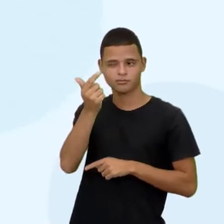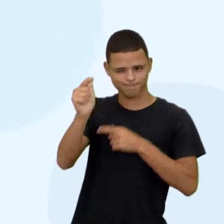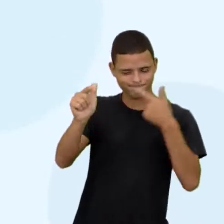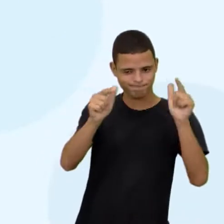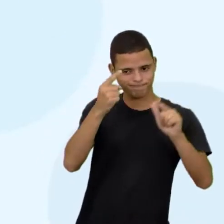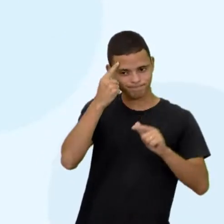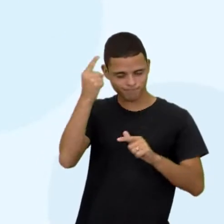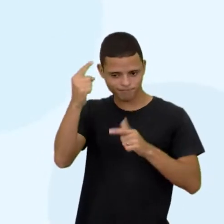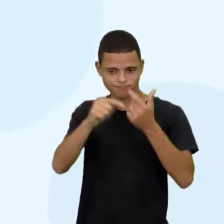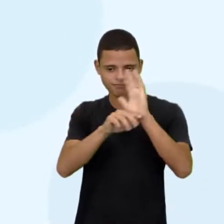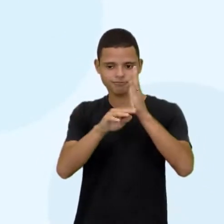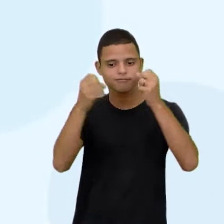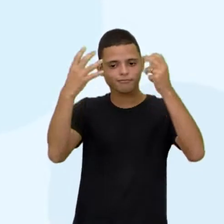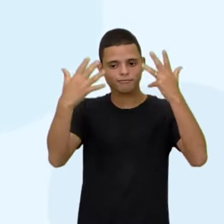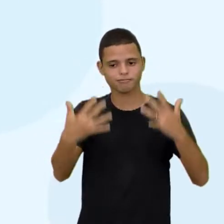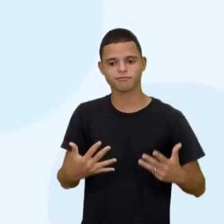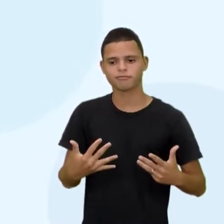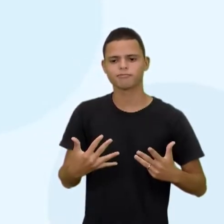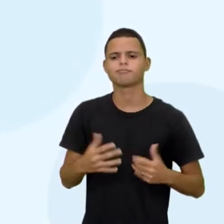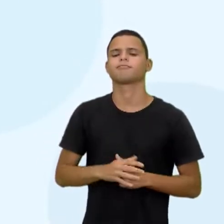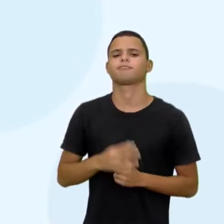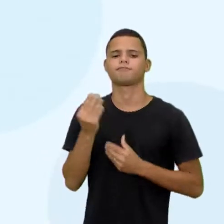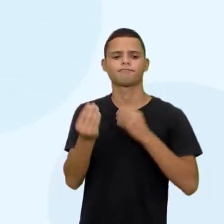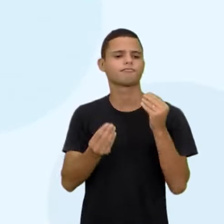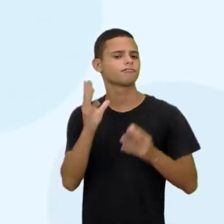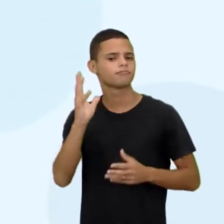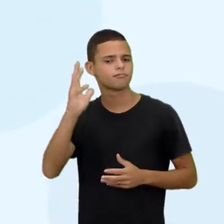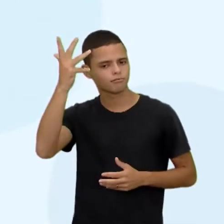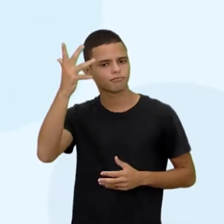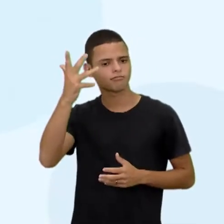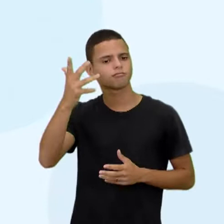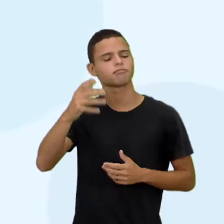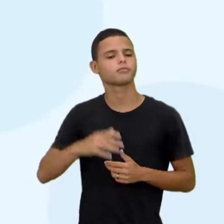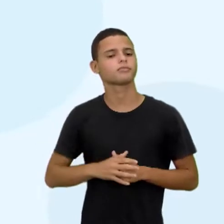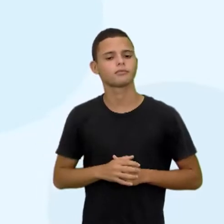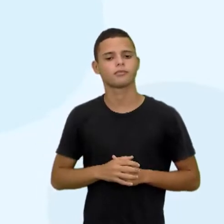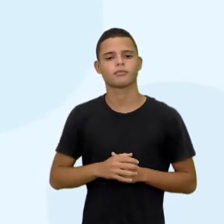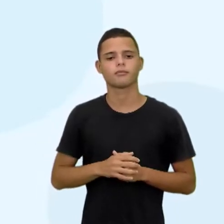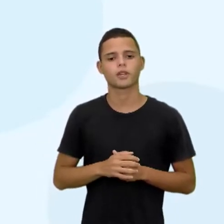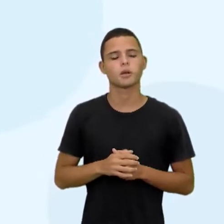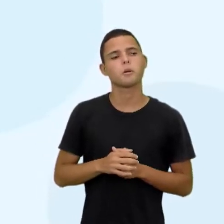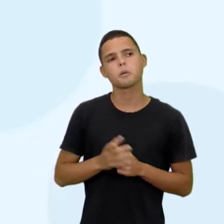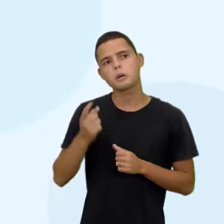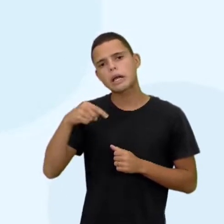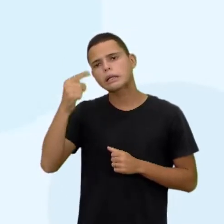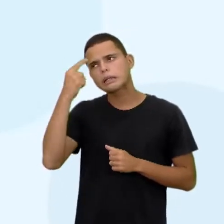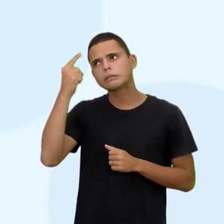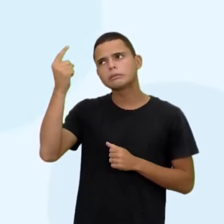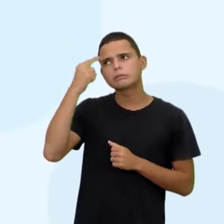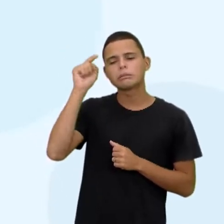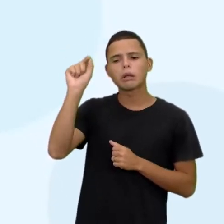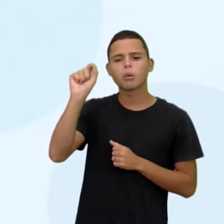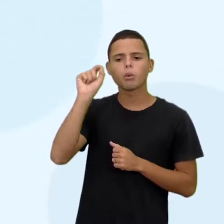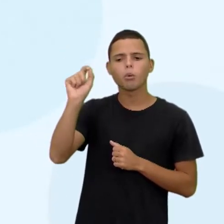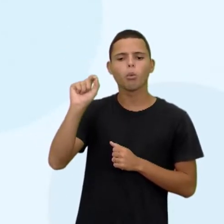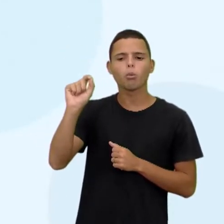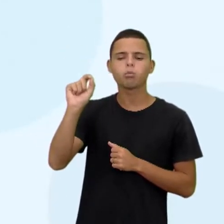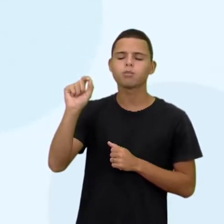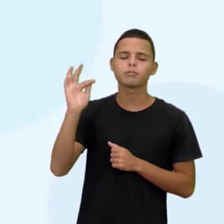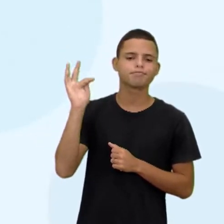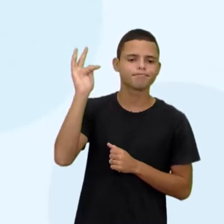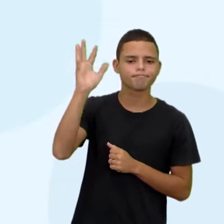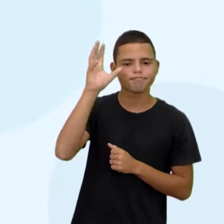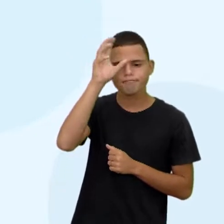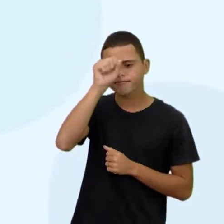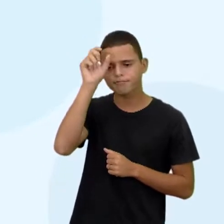né, nós comentamos aí como que vai funcionar, qual que é aí as perspectivas dessa disciplina, o que vamos